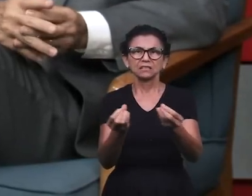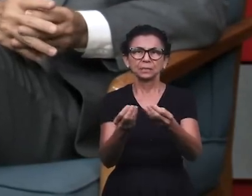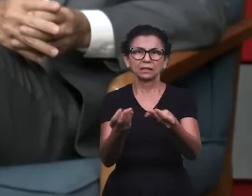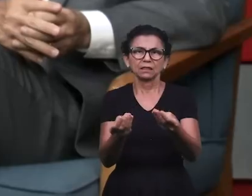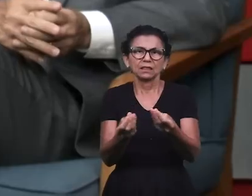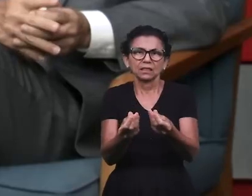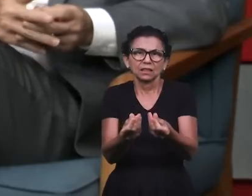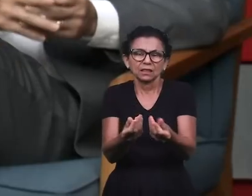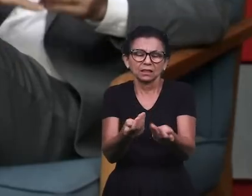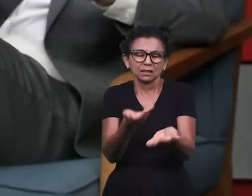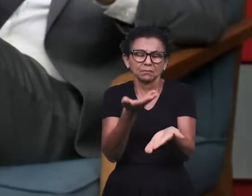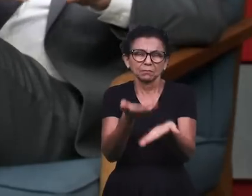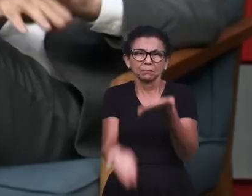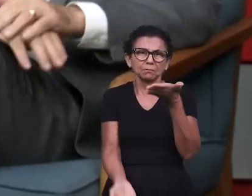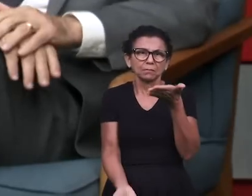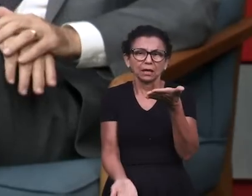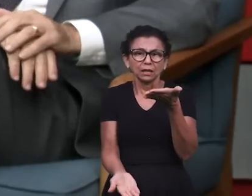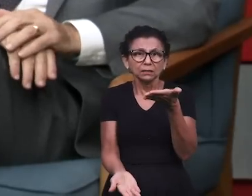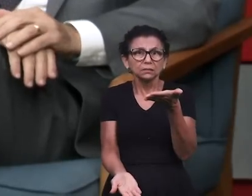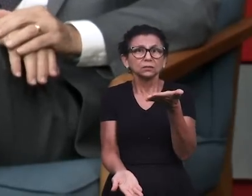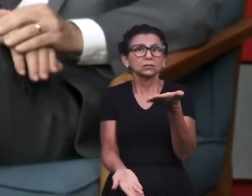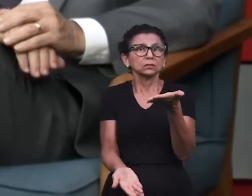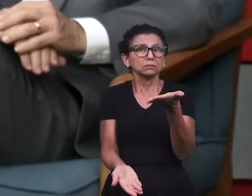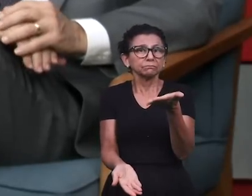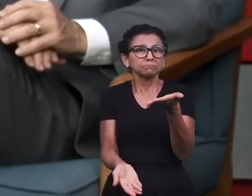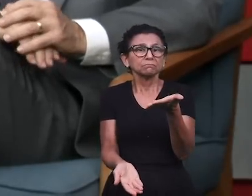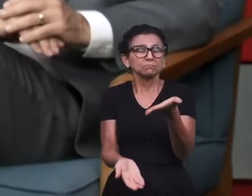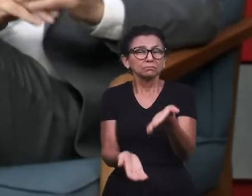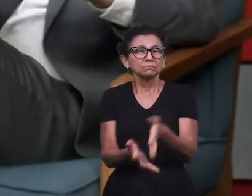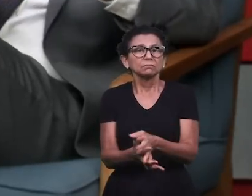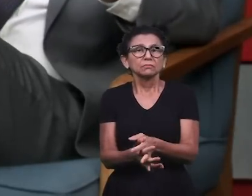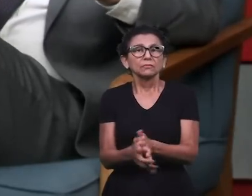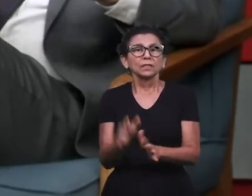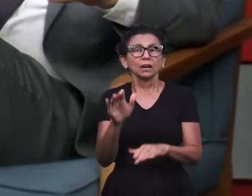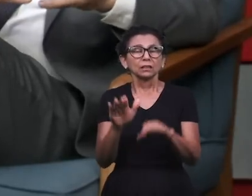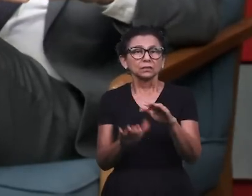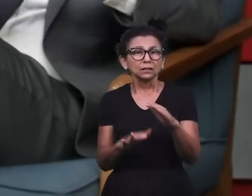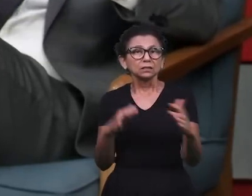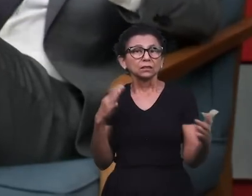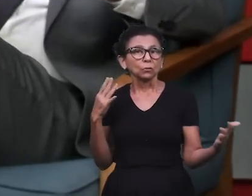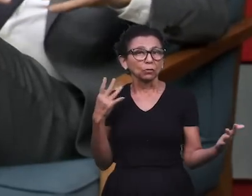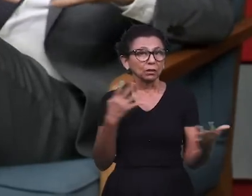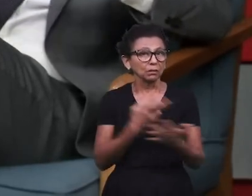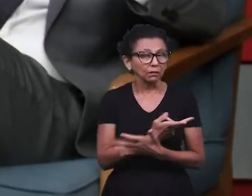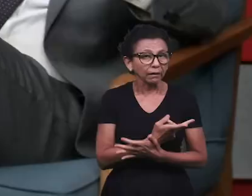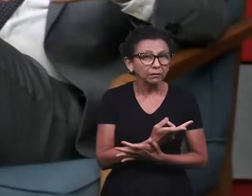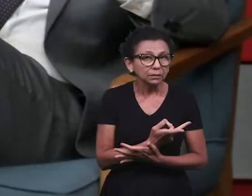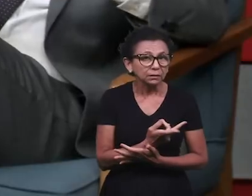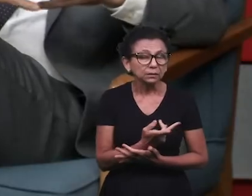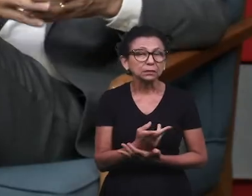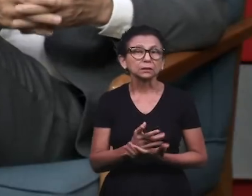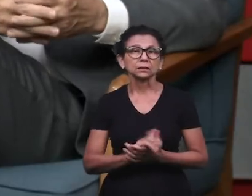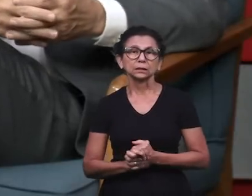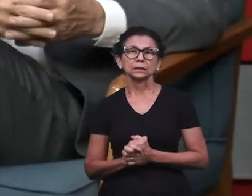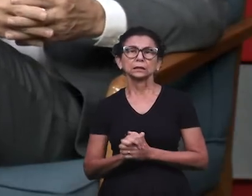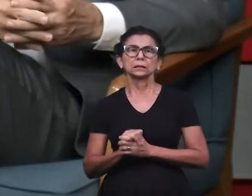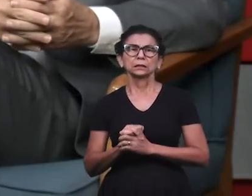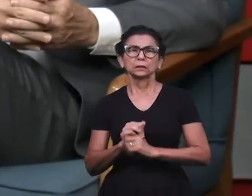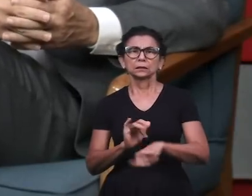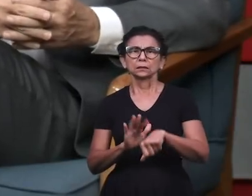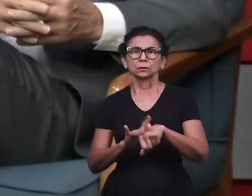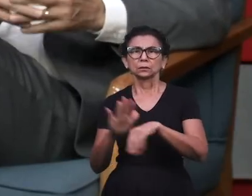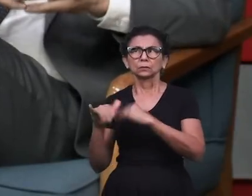sensitivas. A ponto de, às vezes, quer dizer, à medida que a doença pode